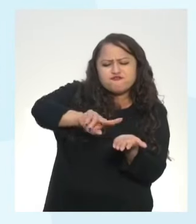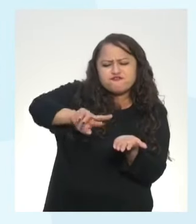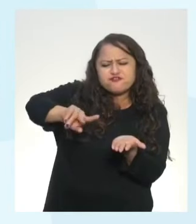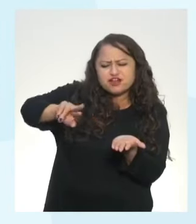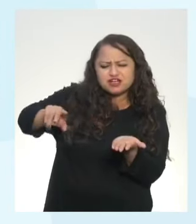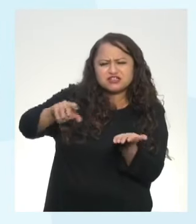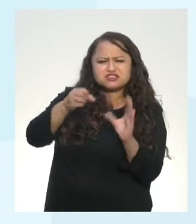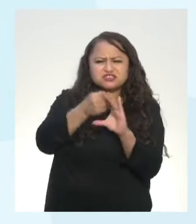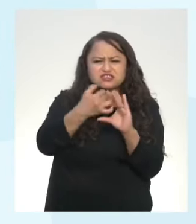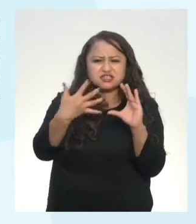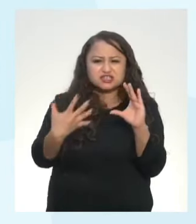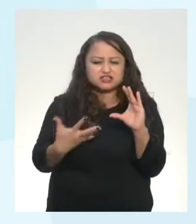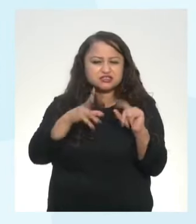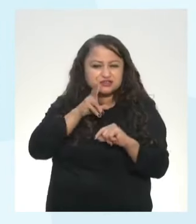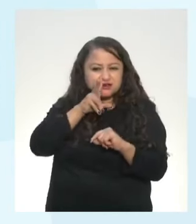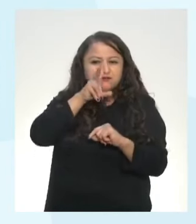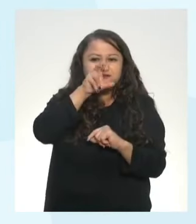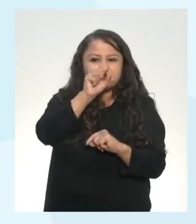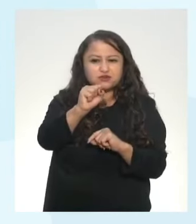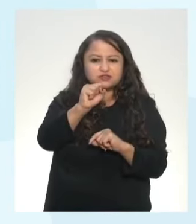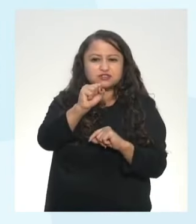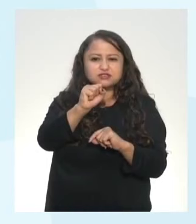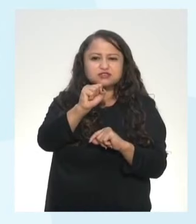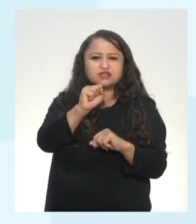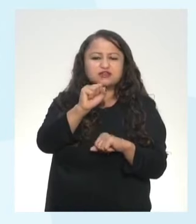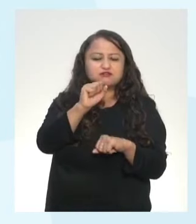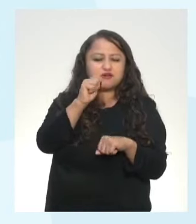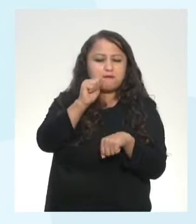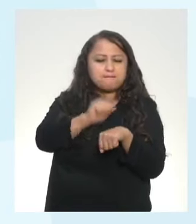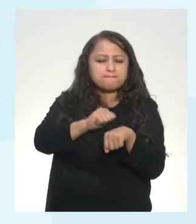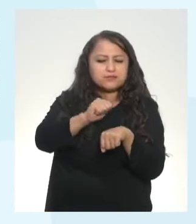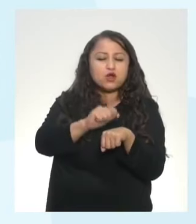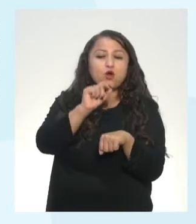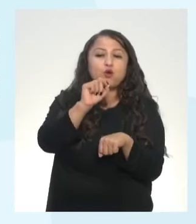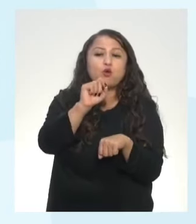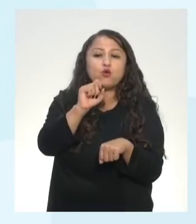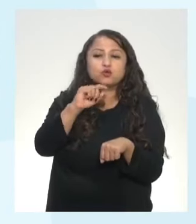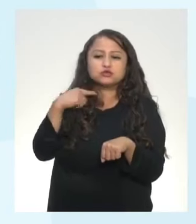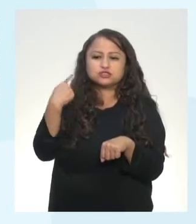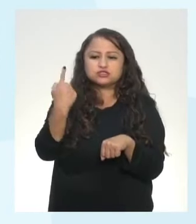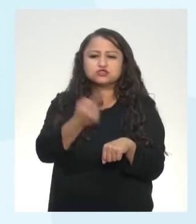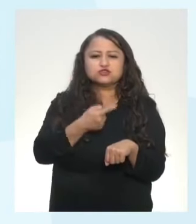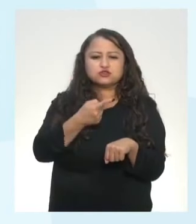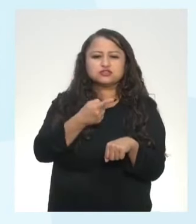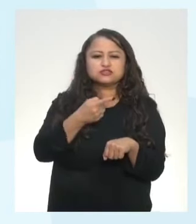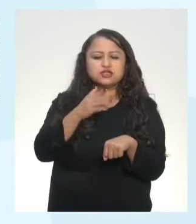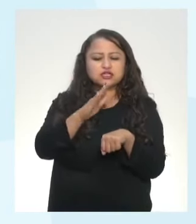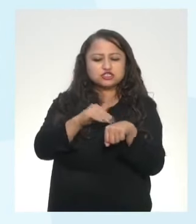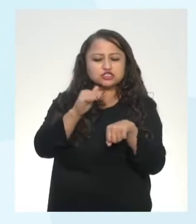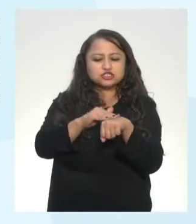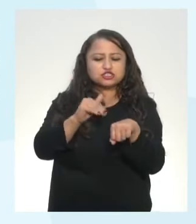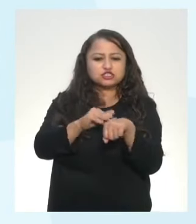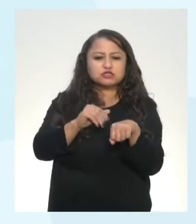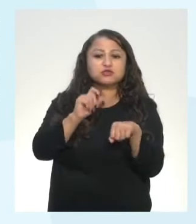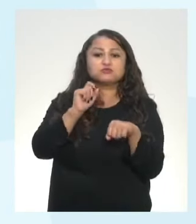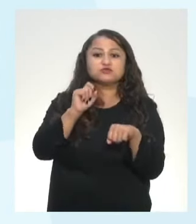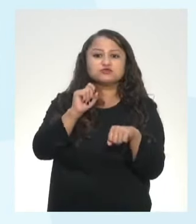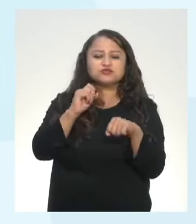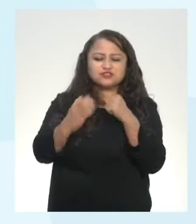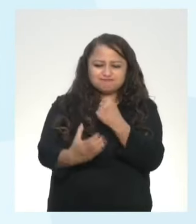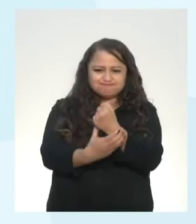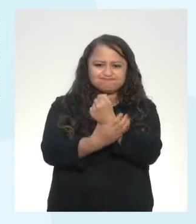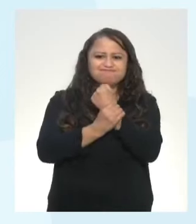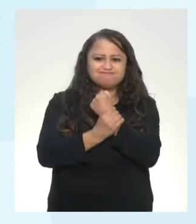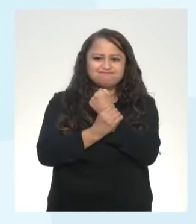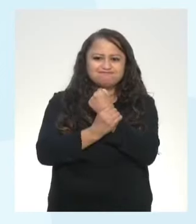vão fortalecer, que vão cristalizar aquilo que a gente virá chamar de absolutismo.